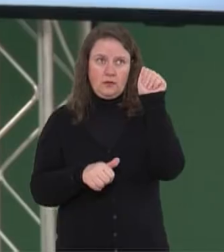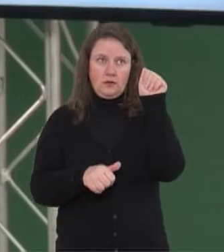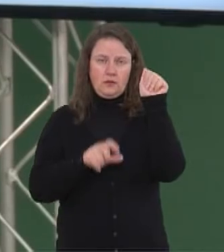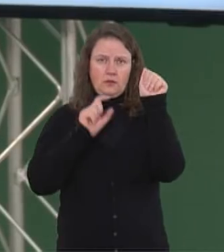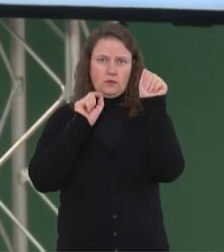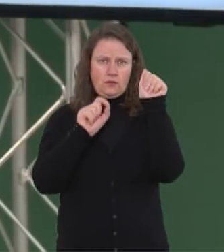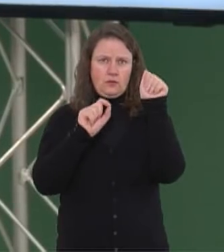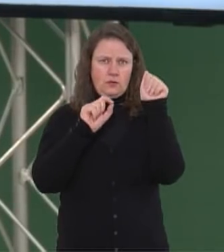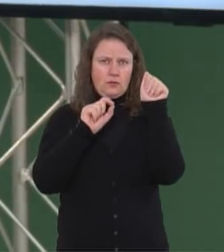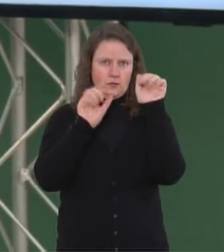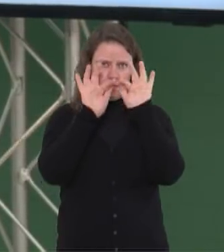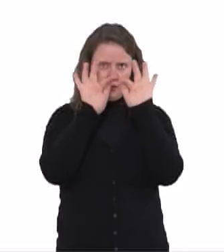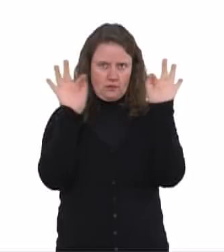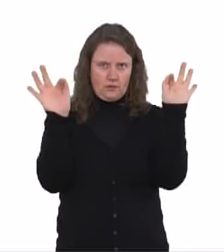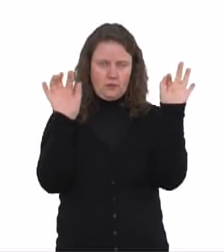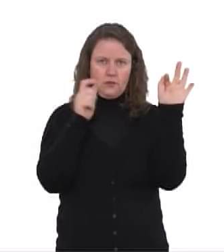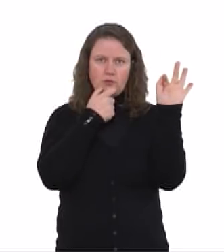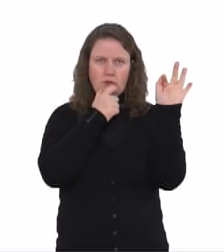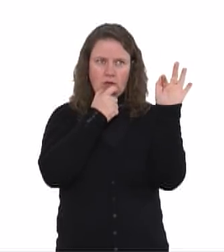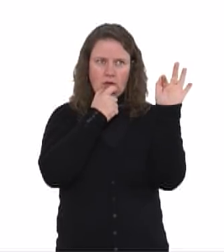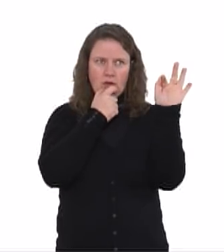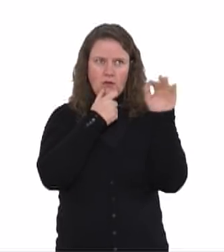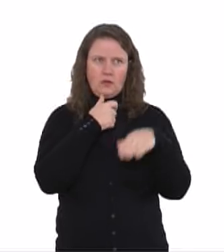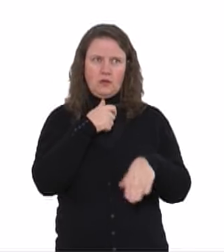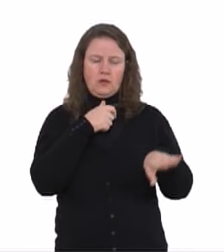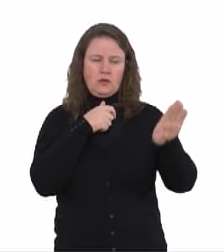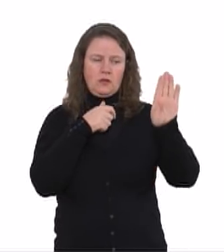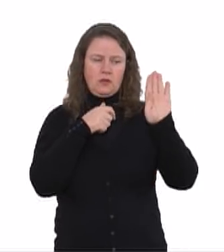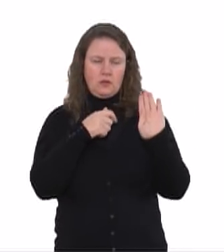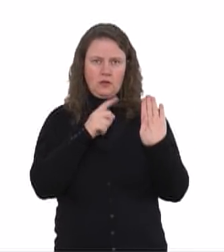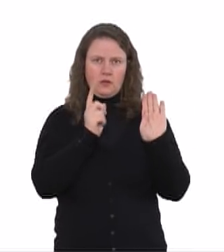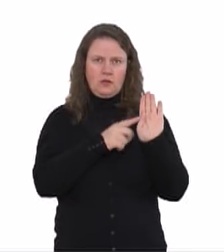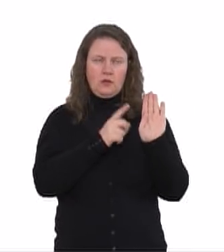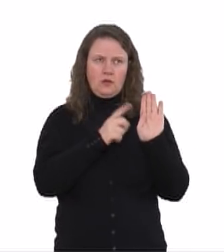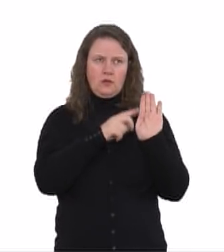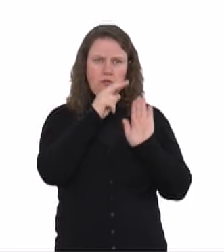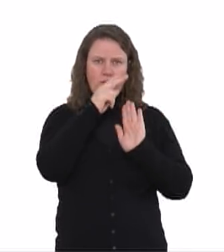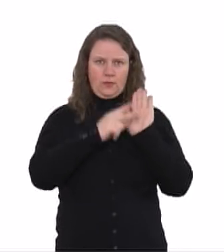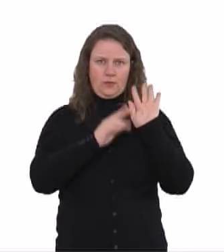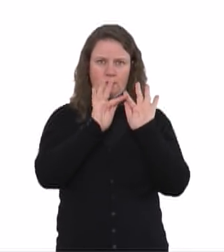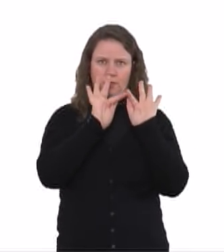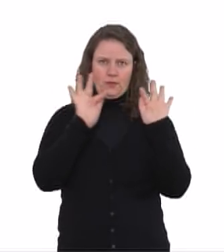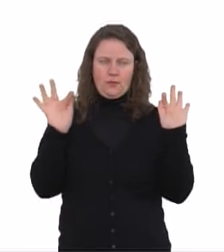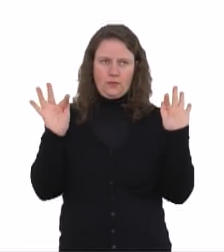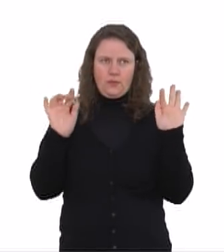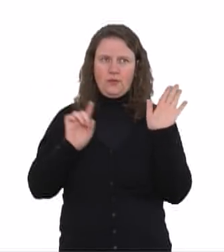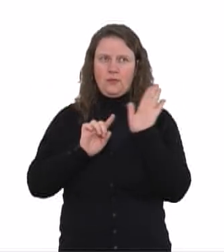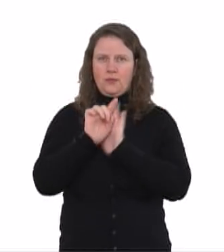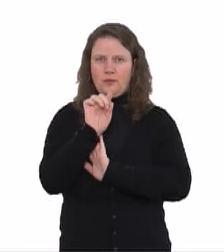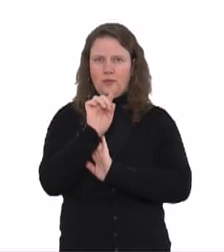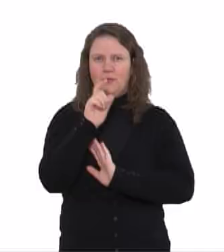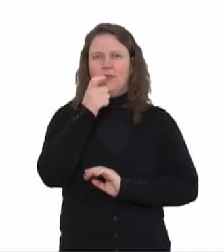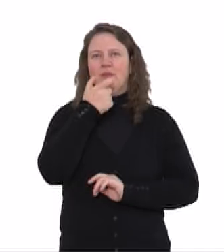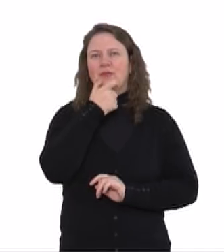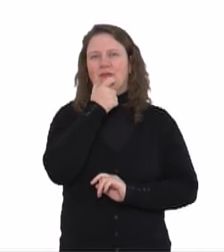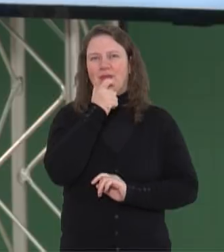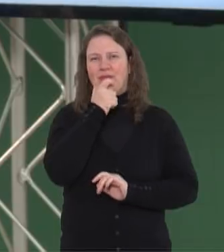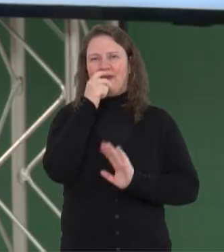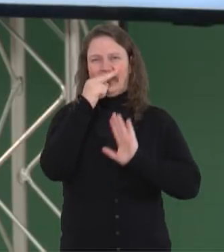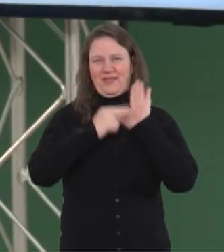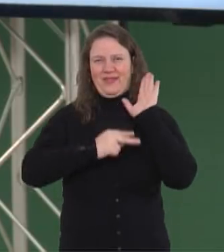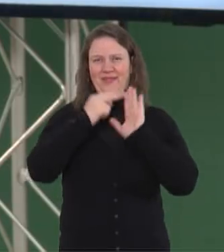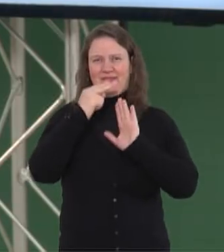is your birthday? E junto vocês vão me responder. What is your favorite month of the